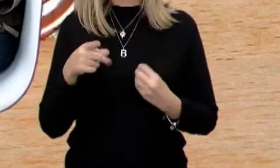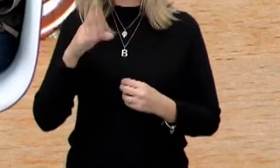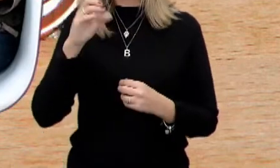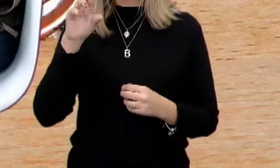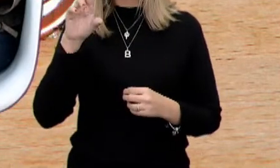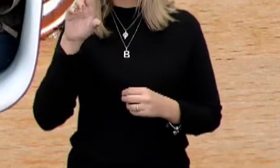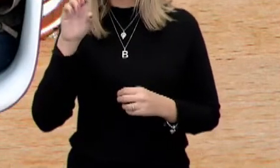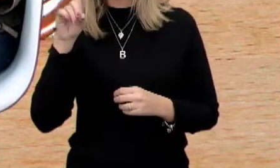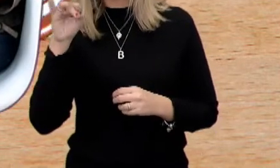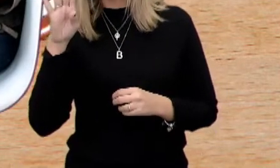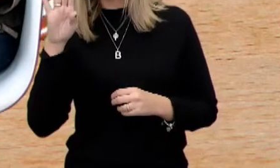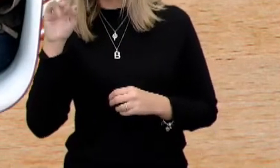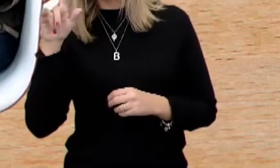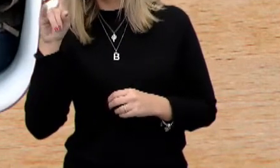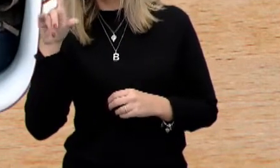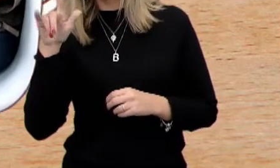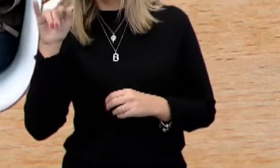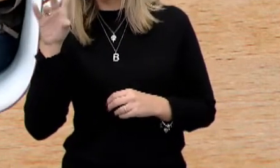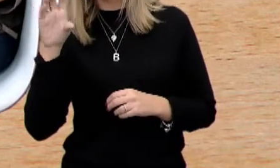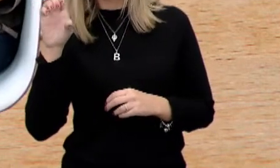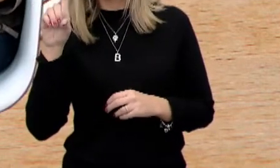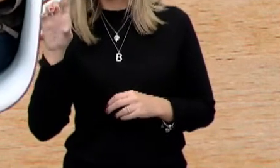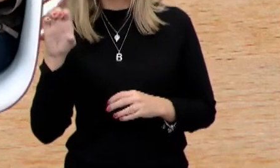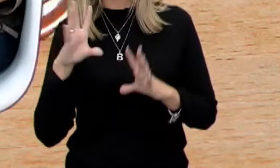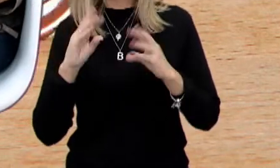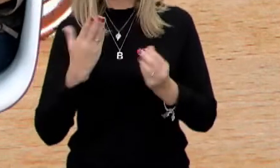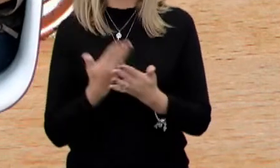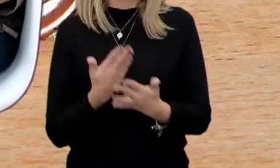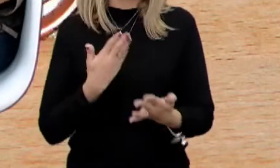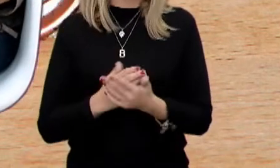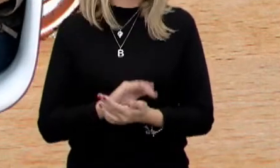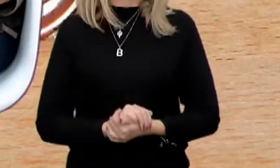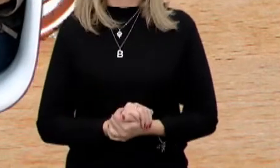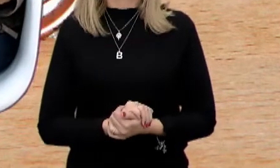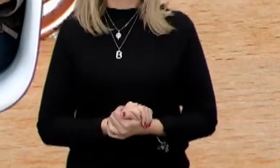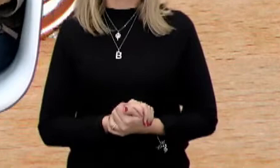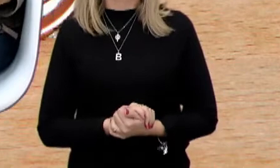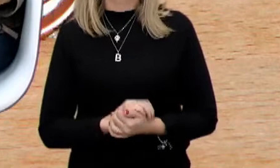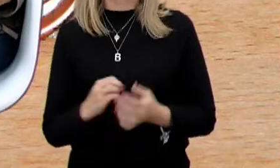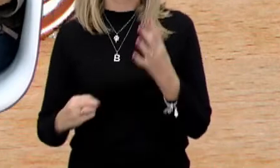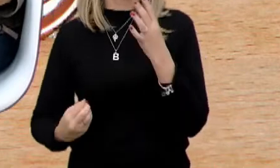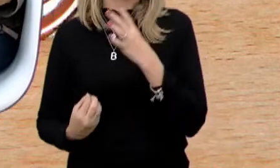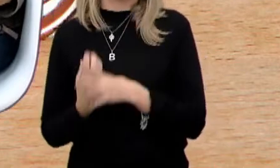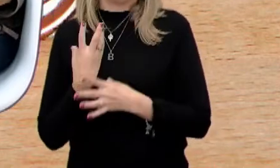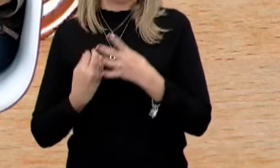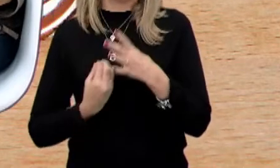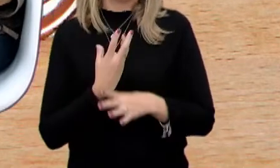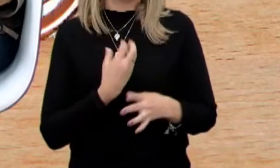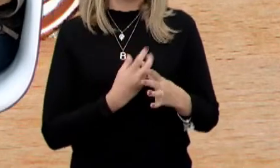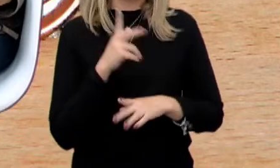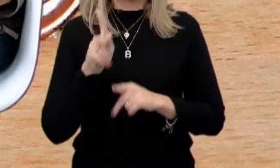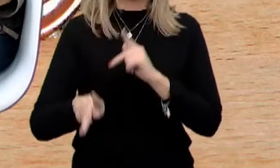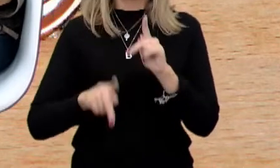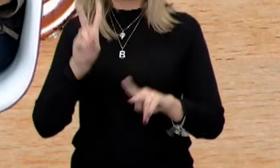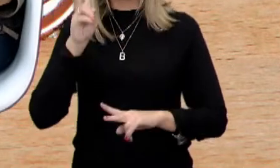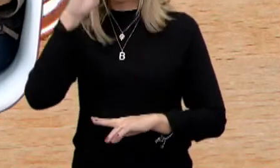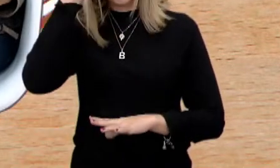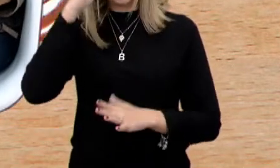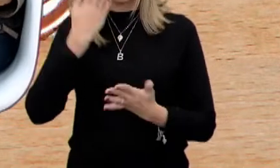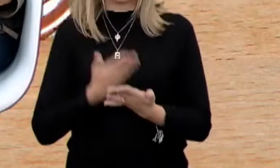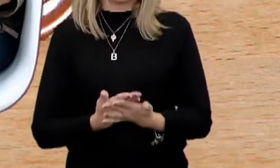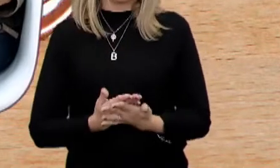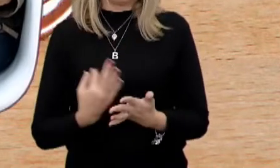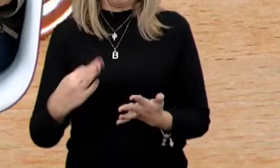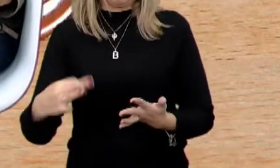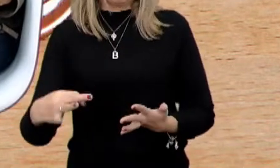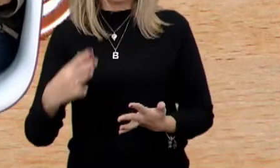até por todo o estudo que eu fiz, né, enfim. Você acaba criando um laço ali com o seu público-alvo realmente de confiança, né? Sim.